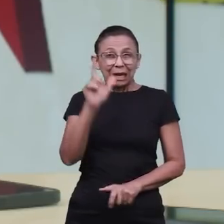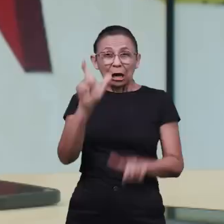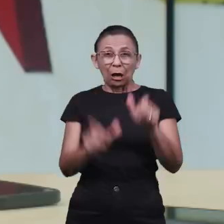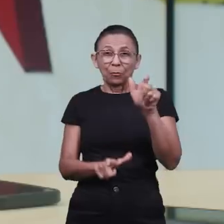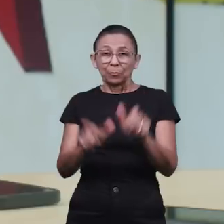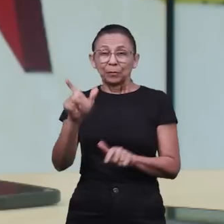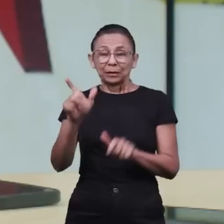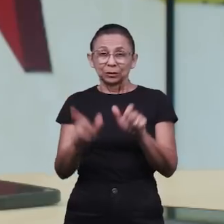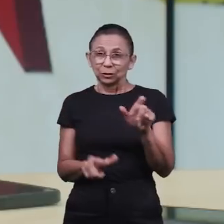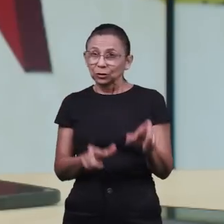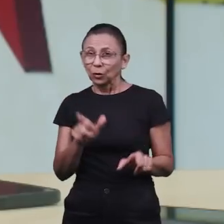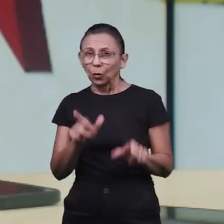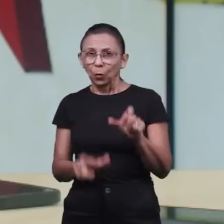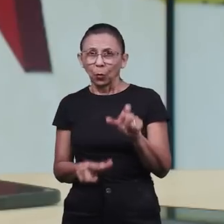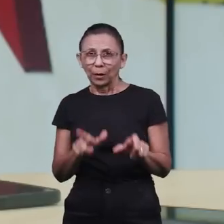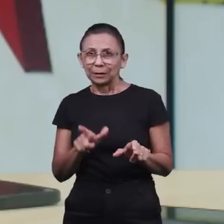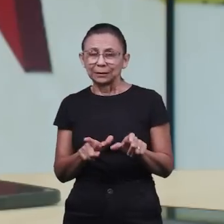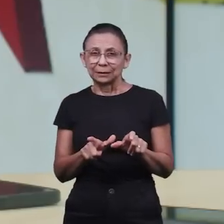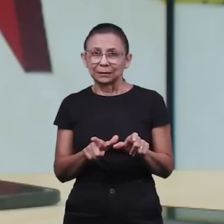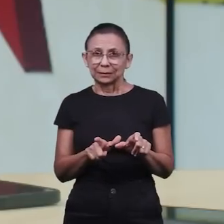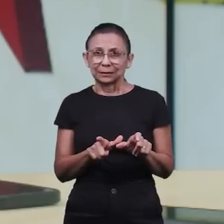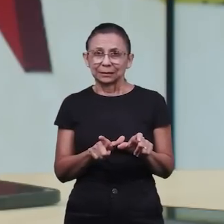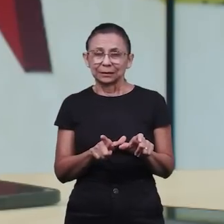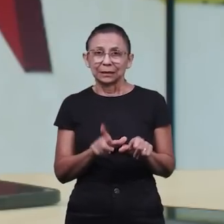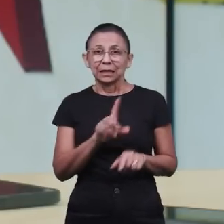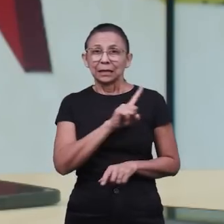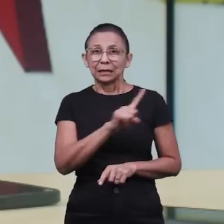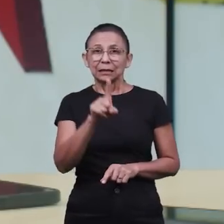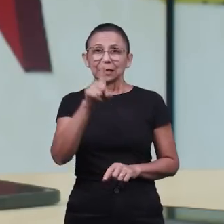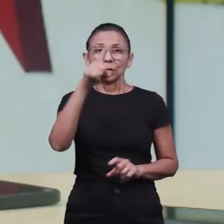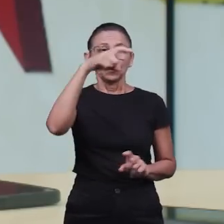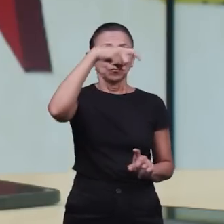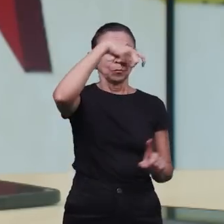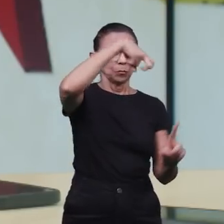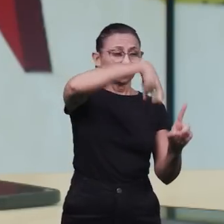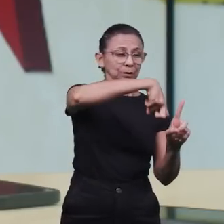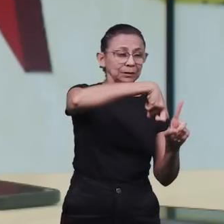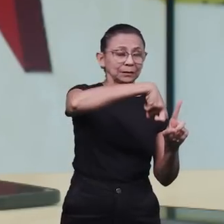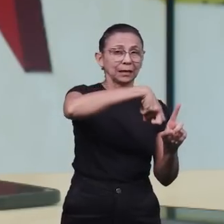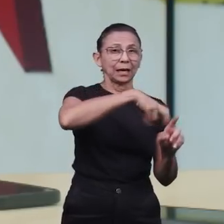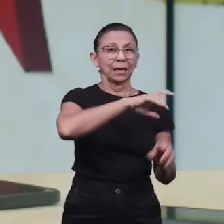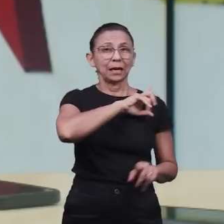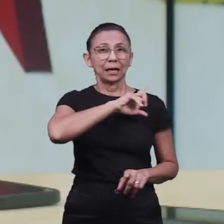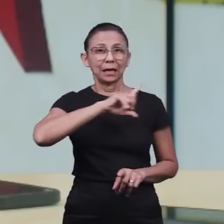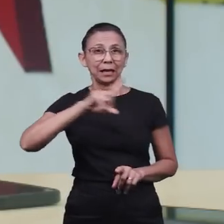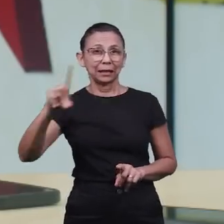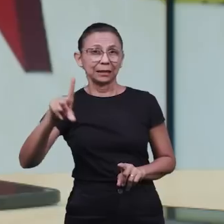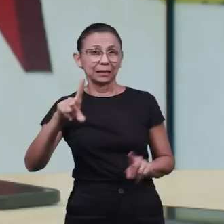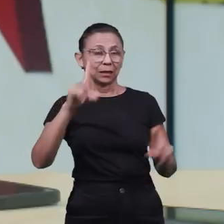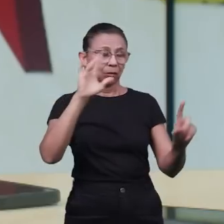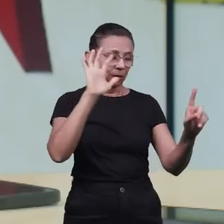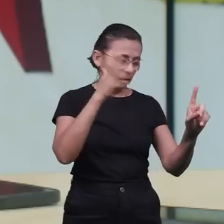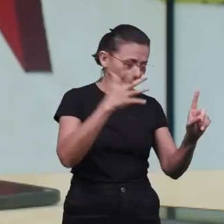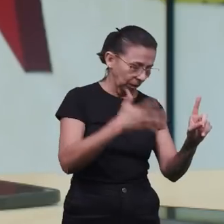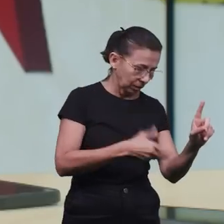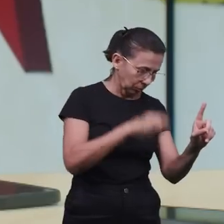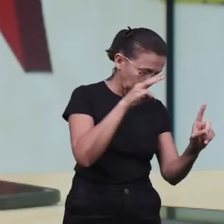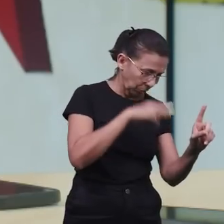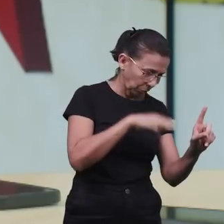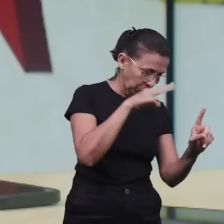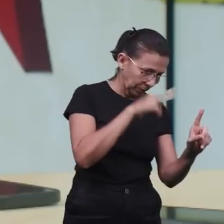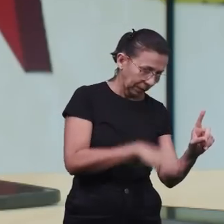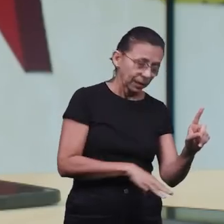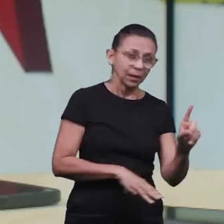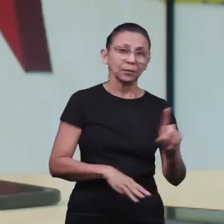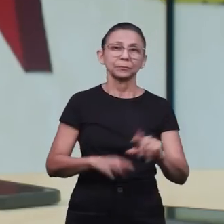não a adorar, será na mesma hora lançado dentro do forno de fogo